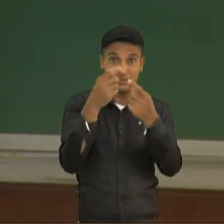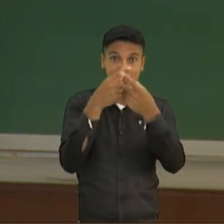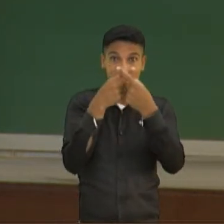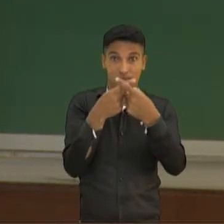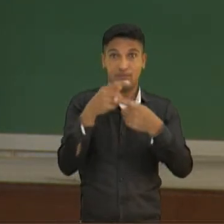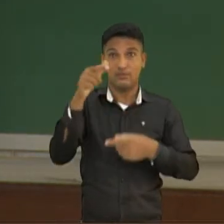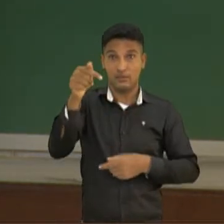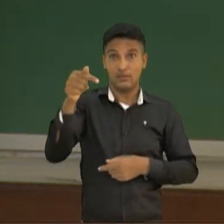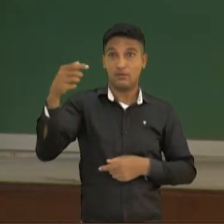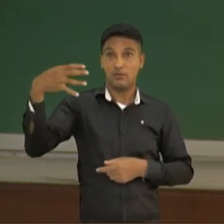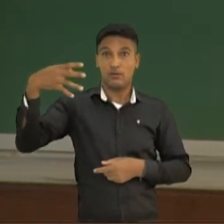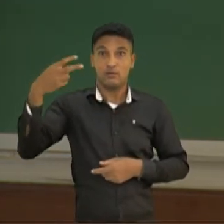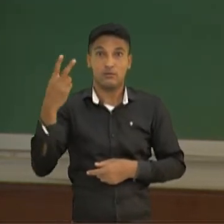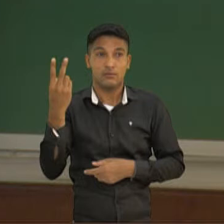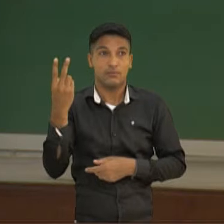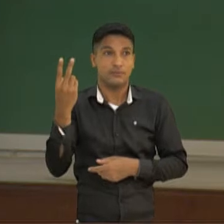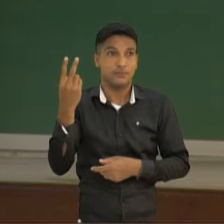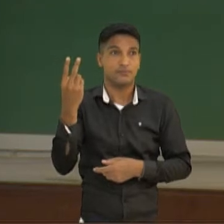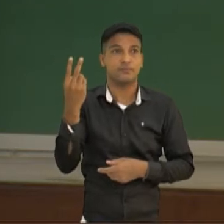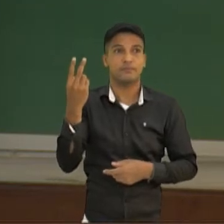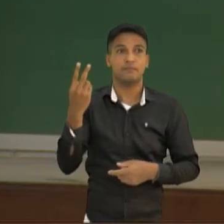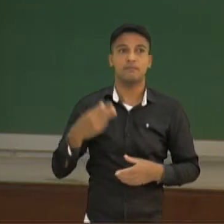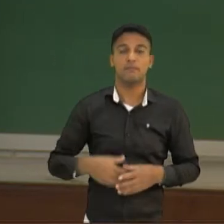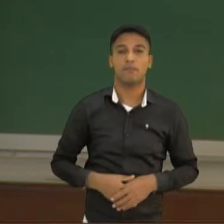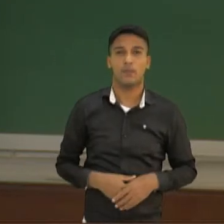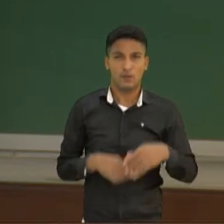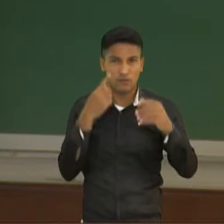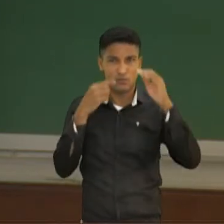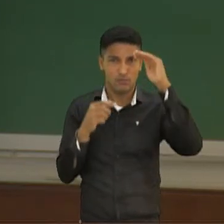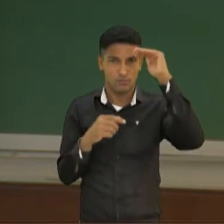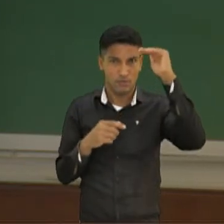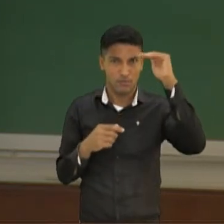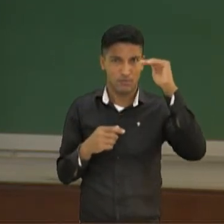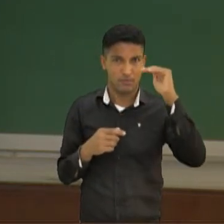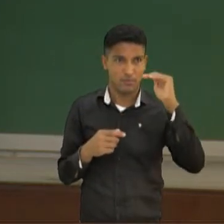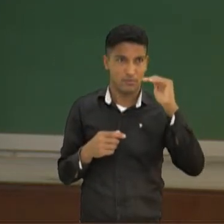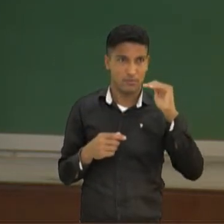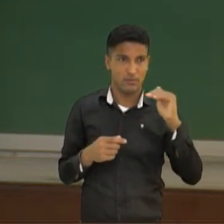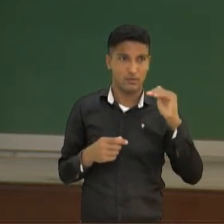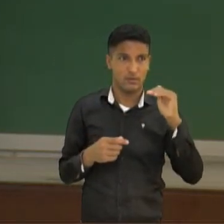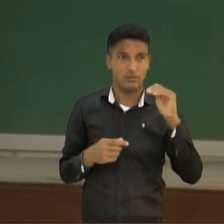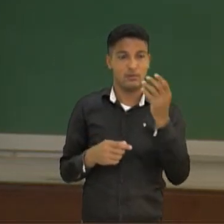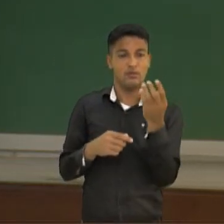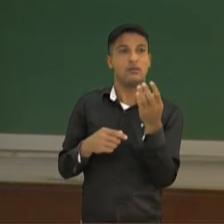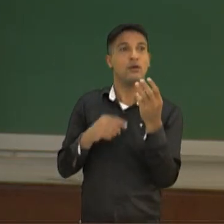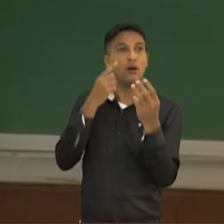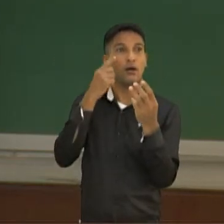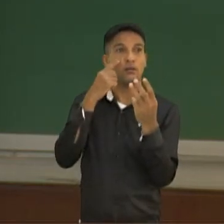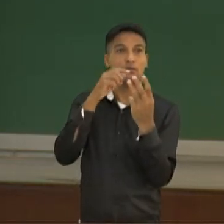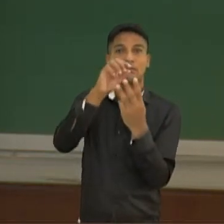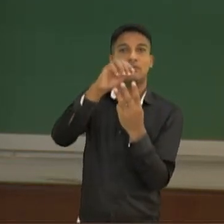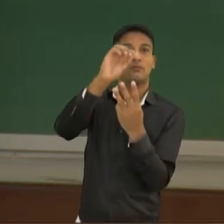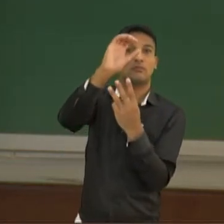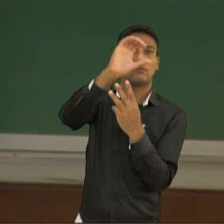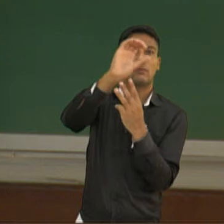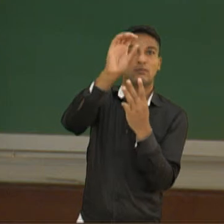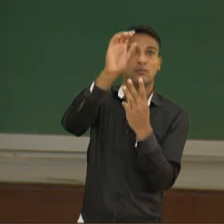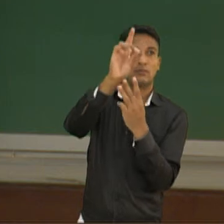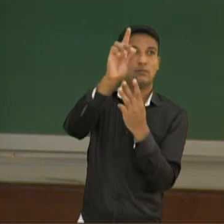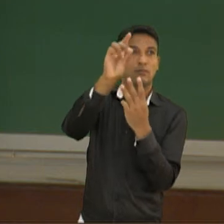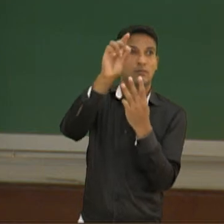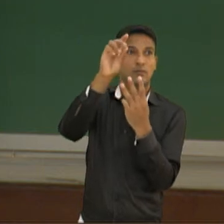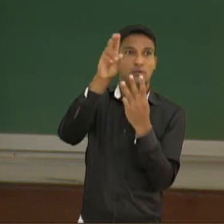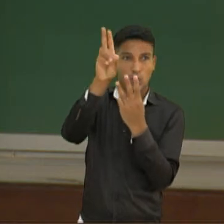42 dá 3. Aqui, ó, quando a gente termina as unidades, a gente tem o quê? O que a gente chama